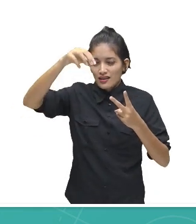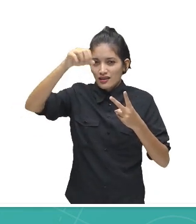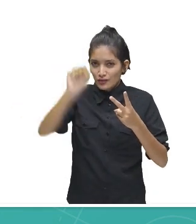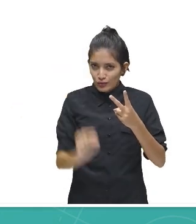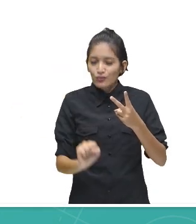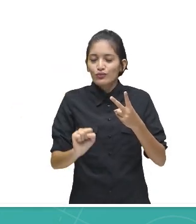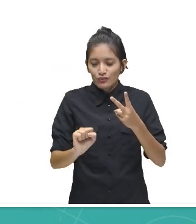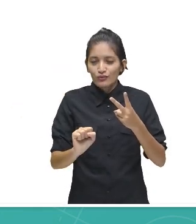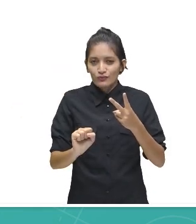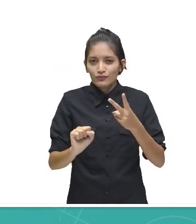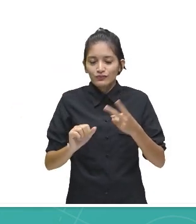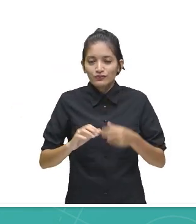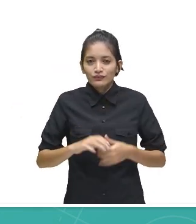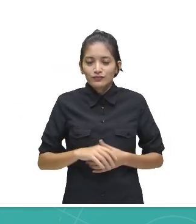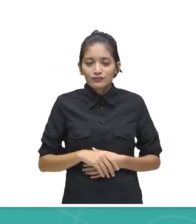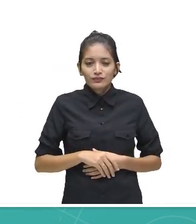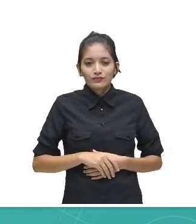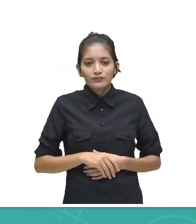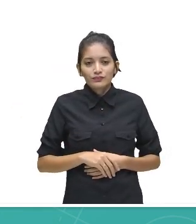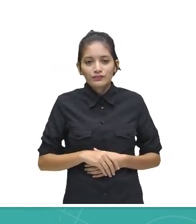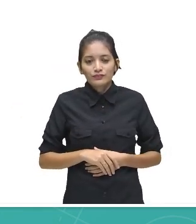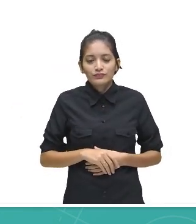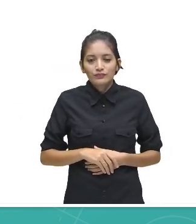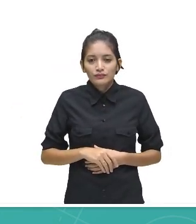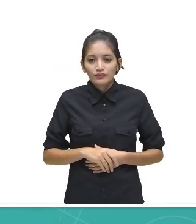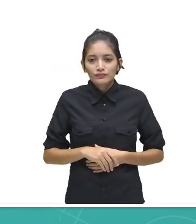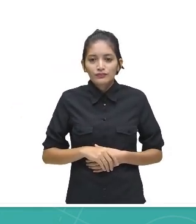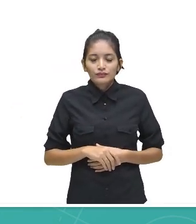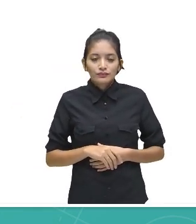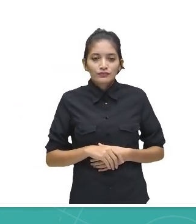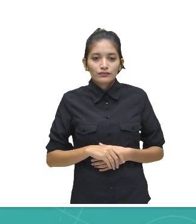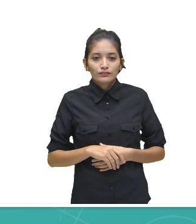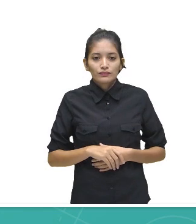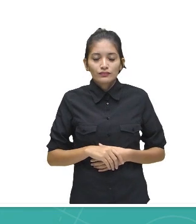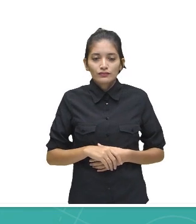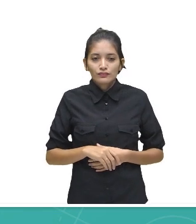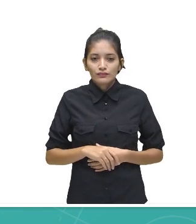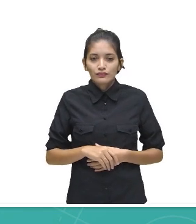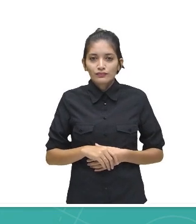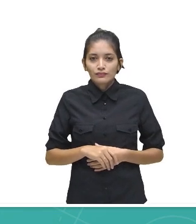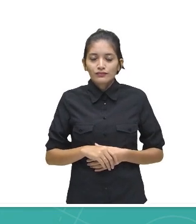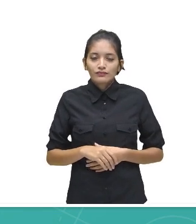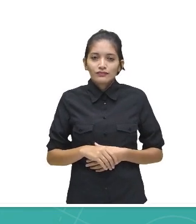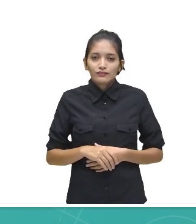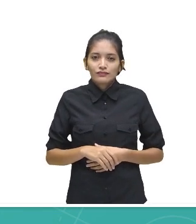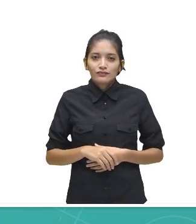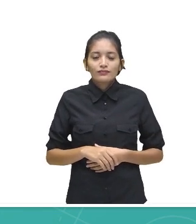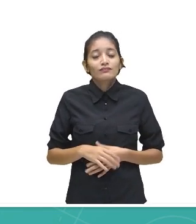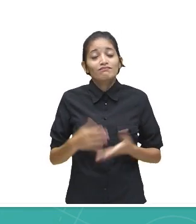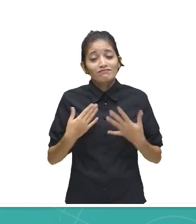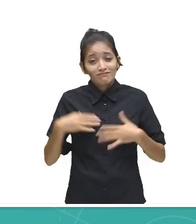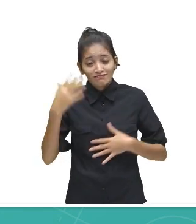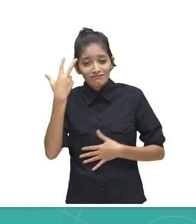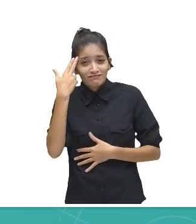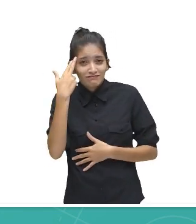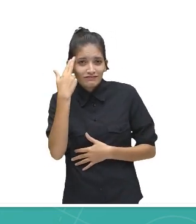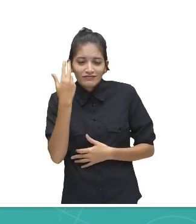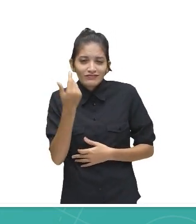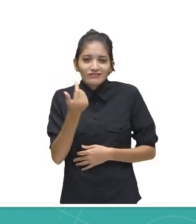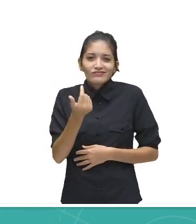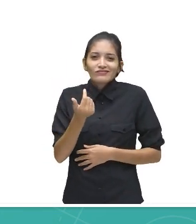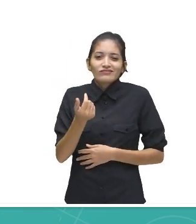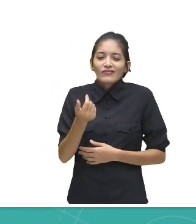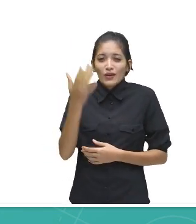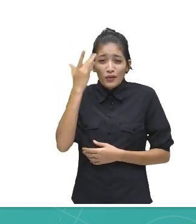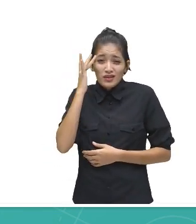lá na região polar sul do nosso planeta. Muito tranquilo, né? Não acho que